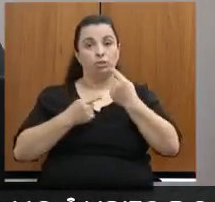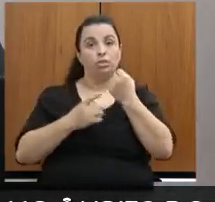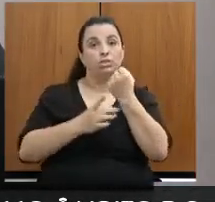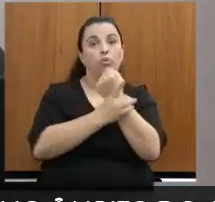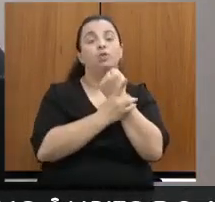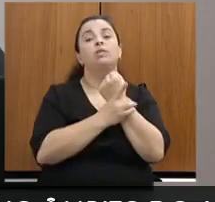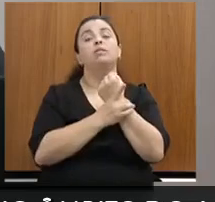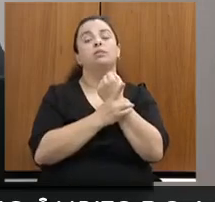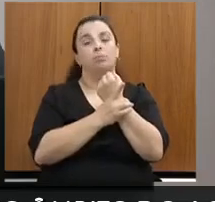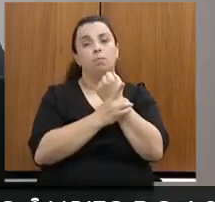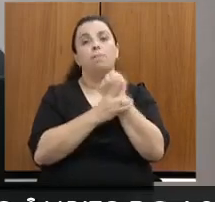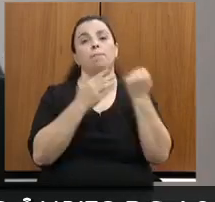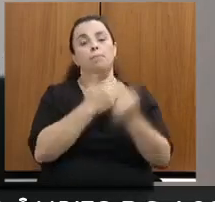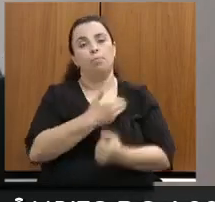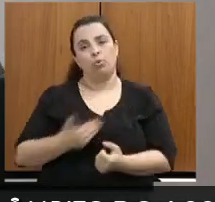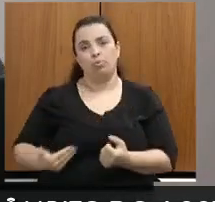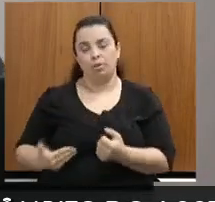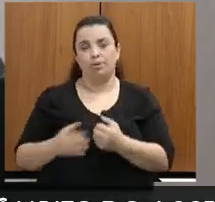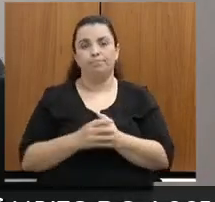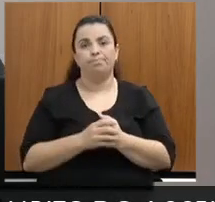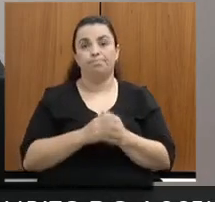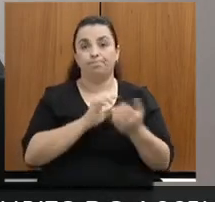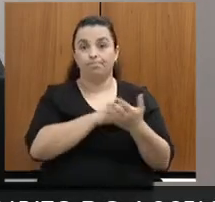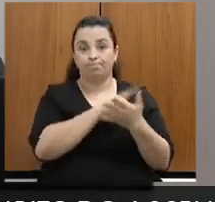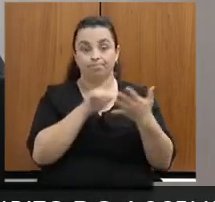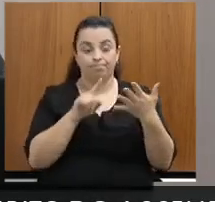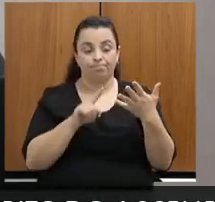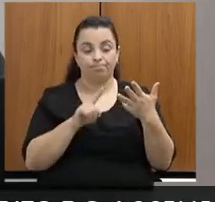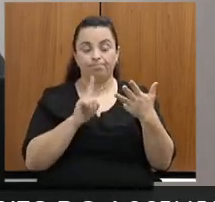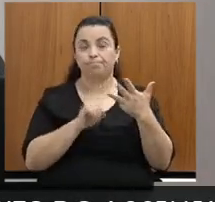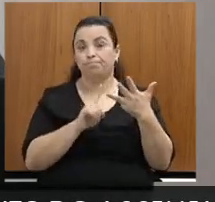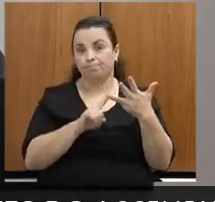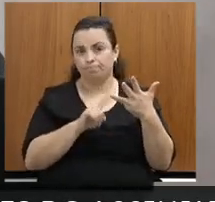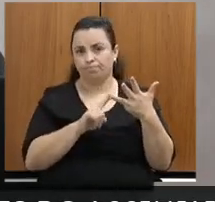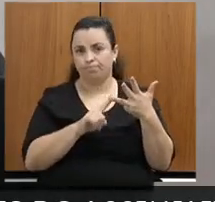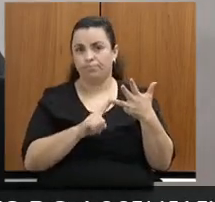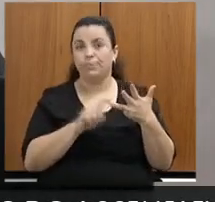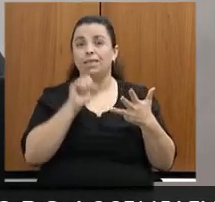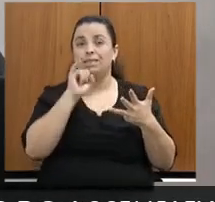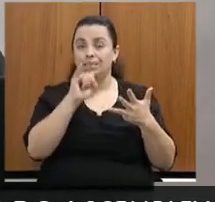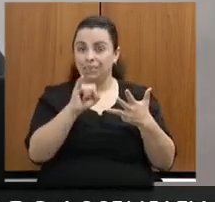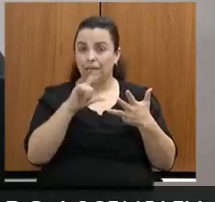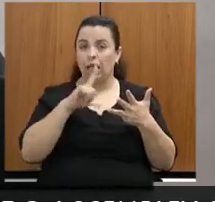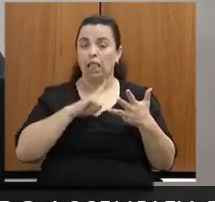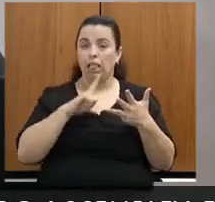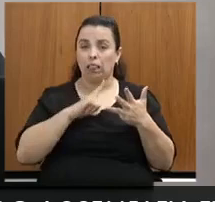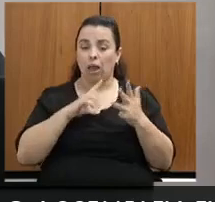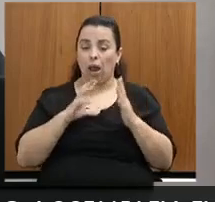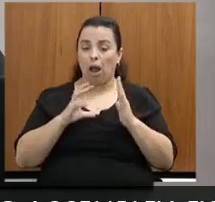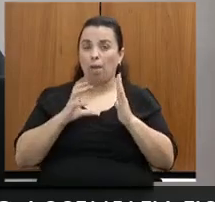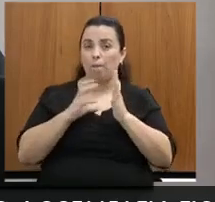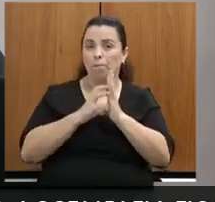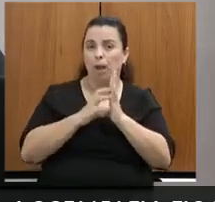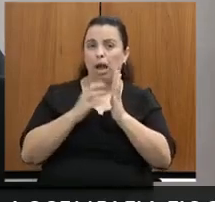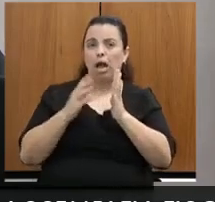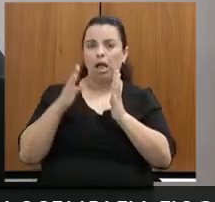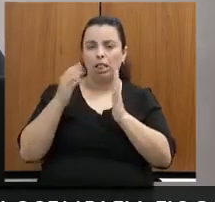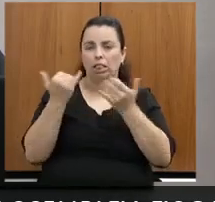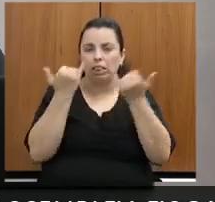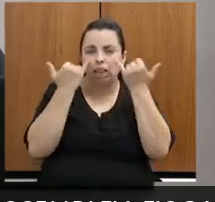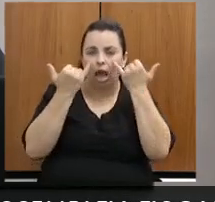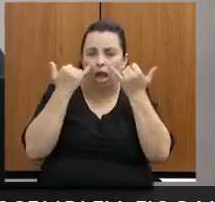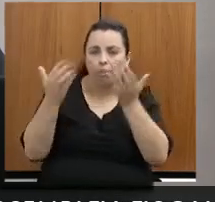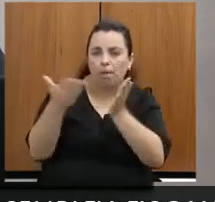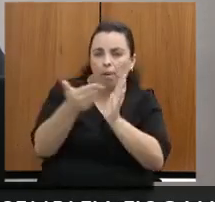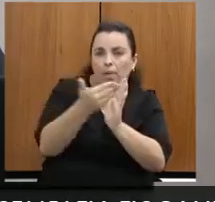E lá se foi implementado banco de dados com informações relativas as